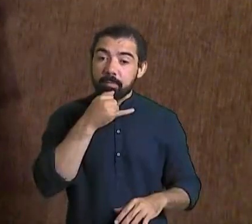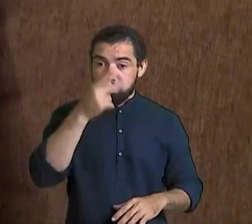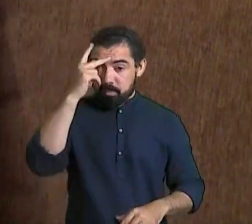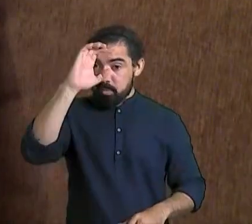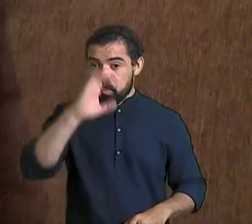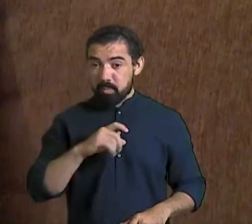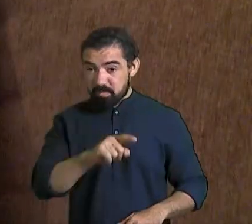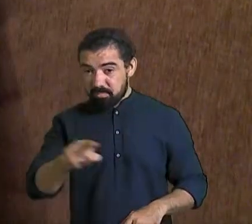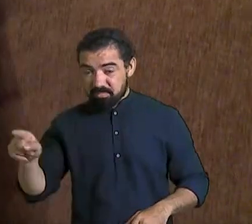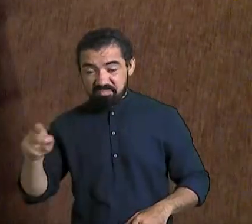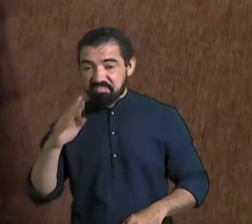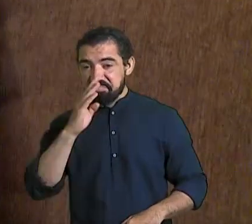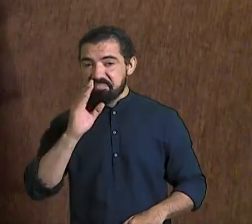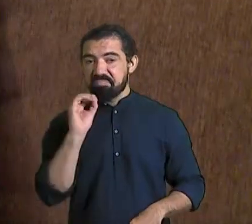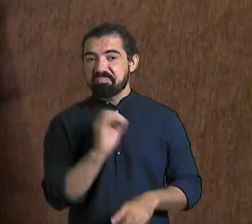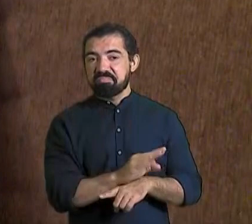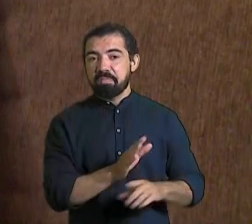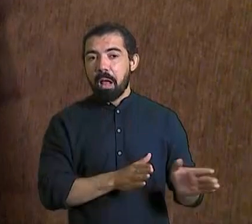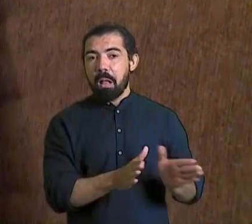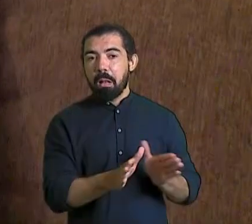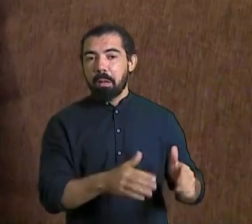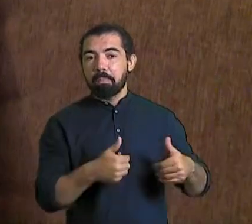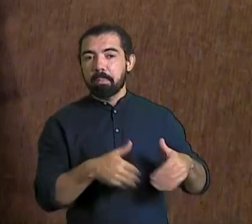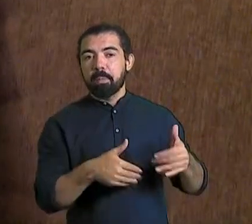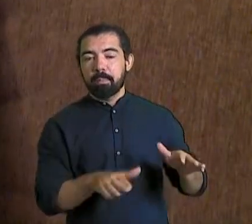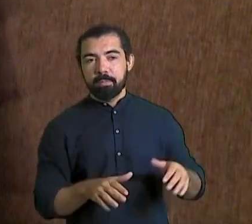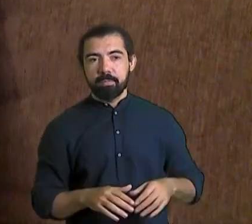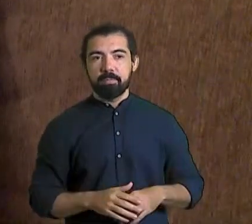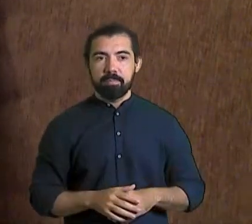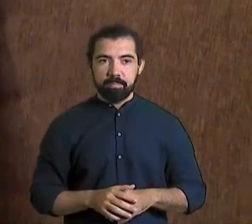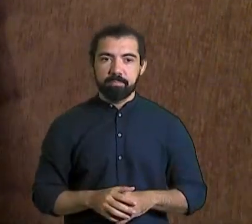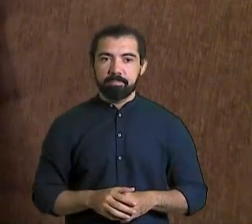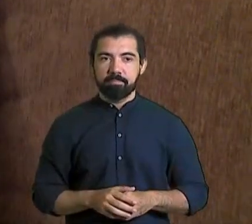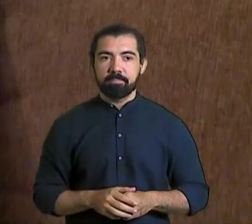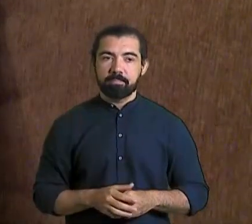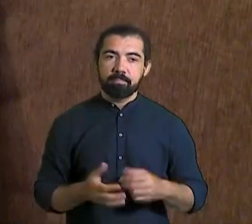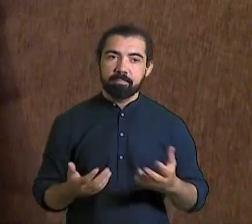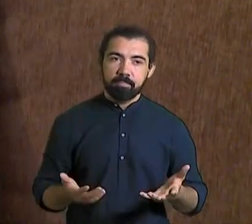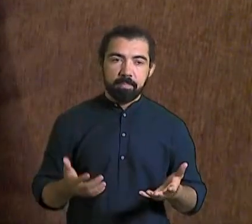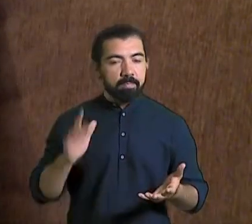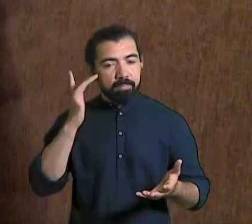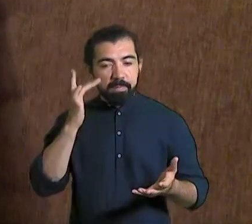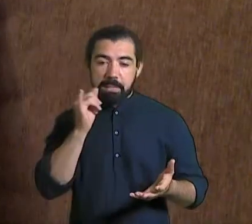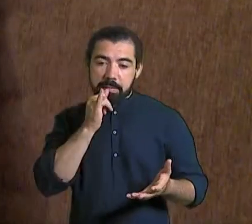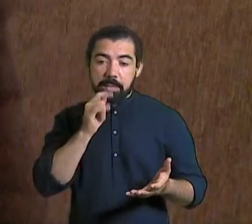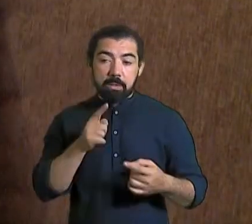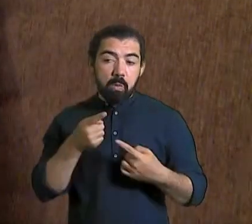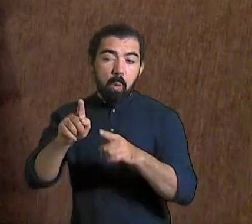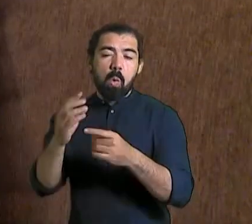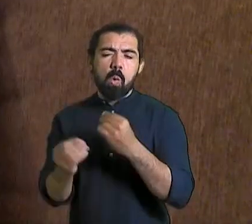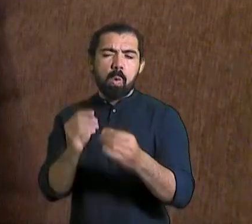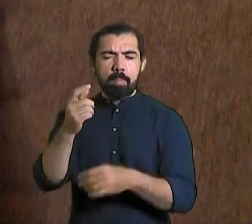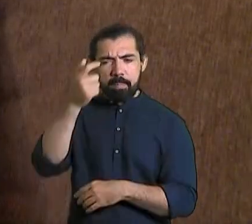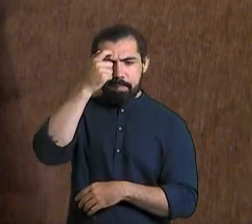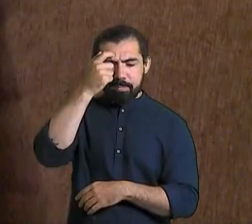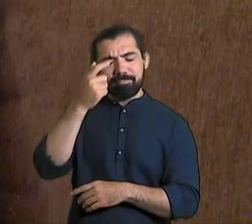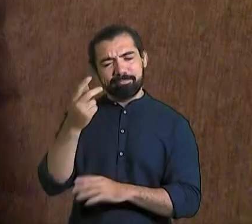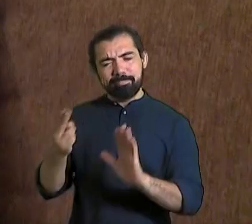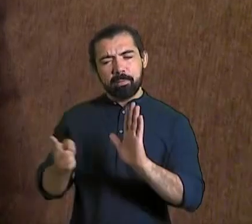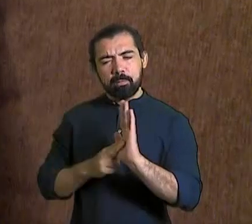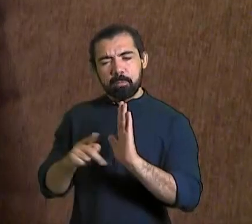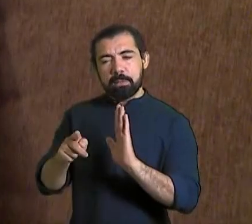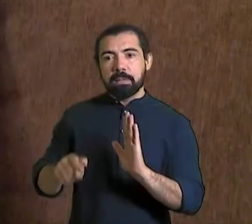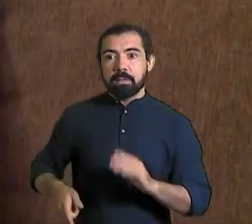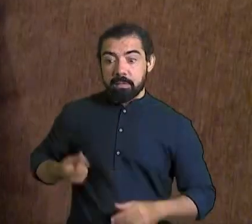cidadão... A parte mais sensível do cidadão é o bolso. Então, talvez uma multa viesse a resolver esse problema aí